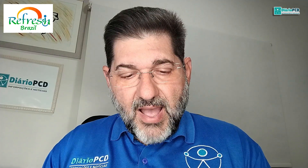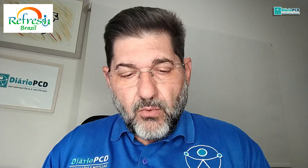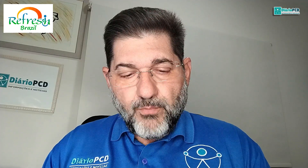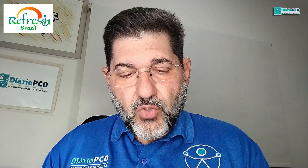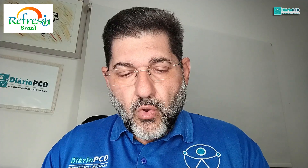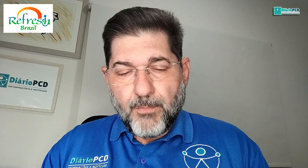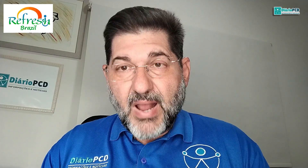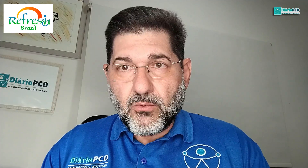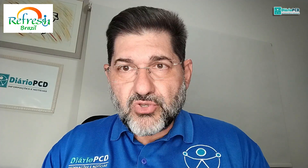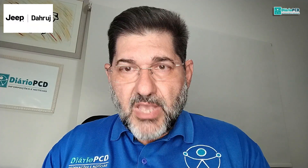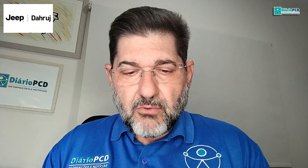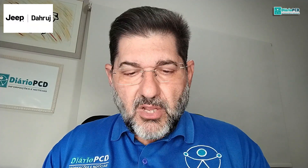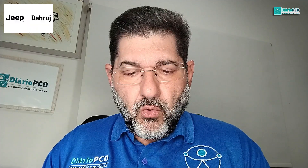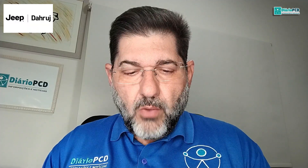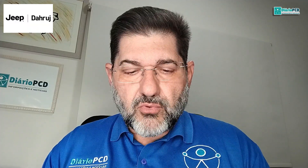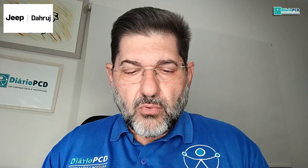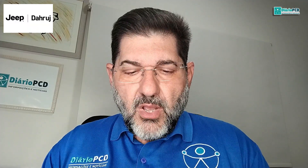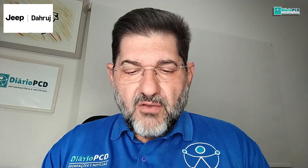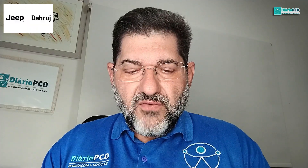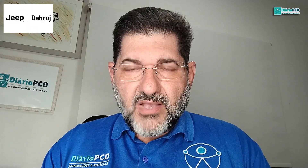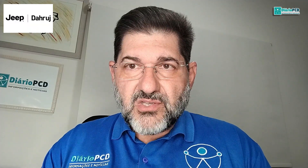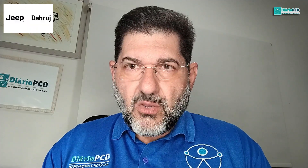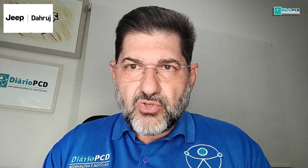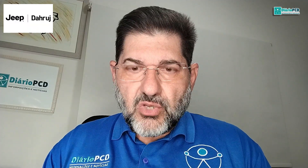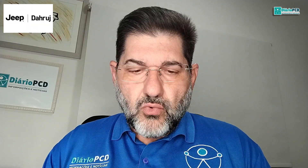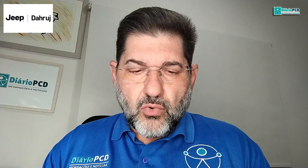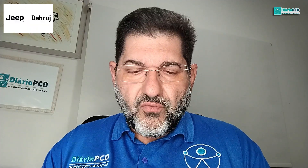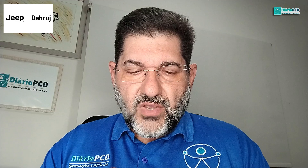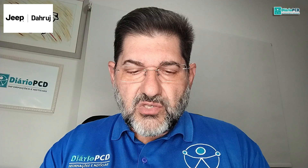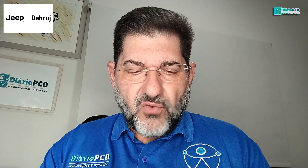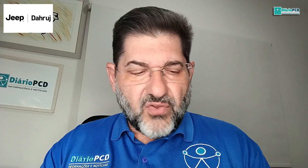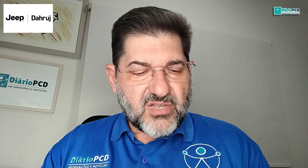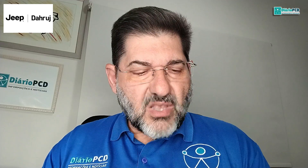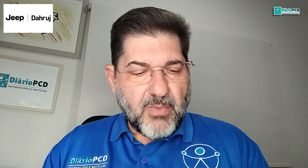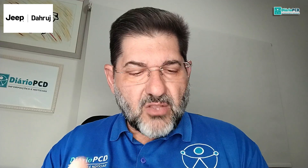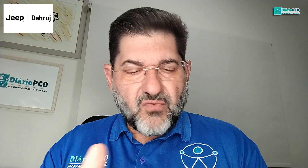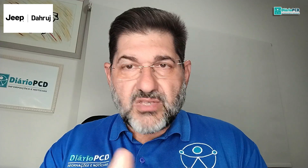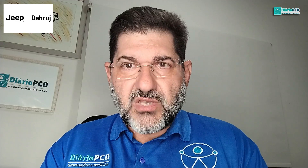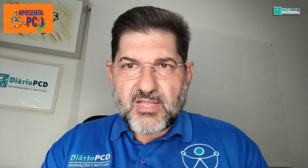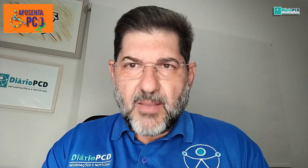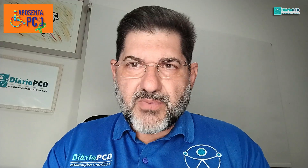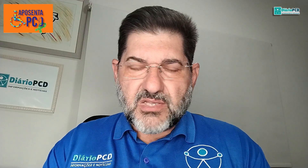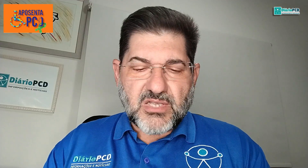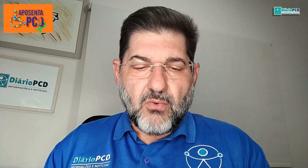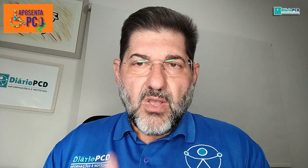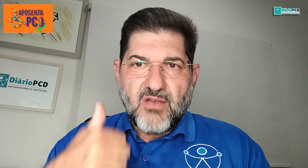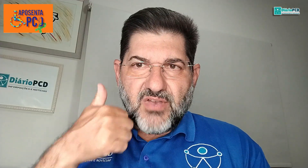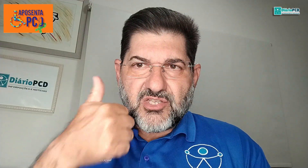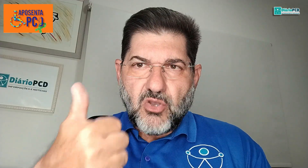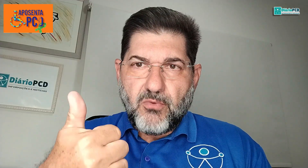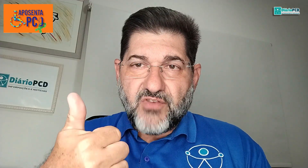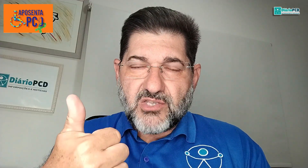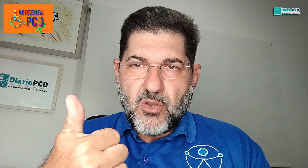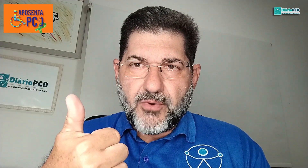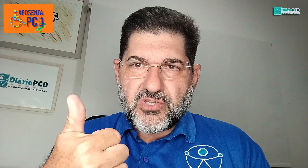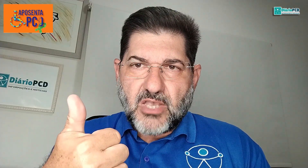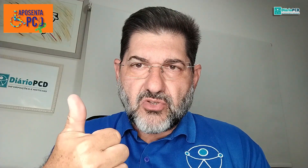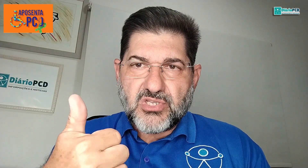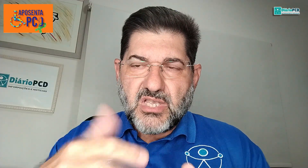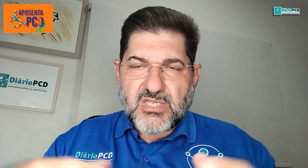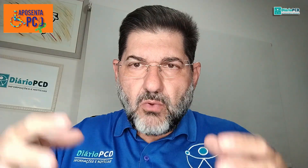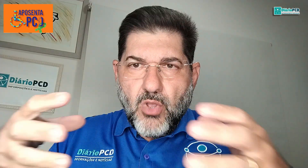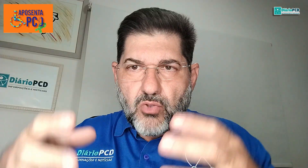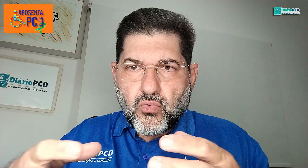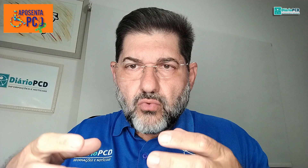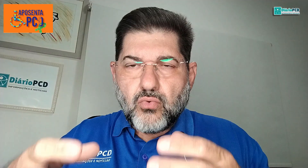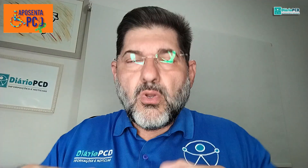seu carro, comprar um 0 km, fazer o seguro, fazer o financiamento, fazer a adaptação, fazer o processo